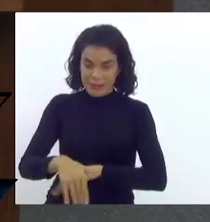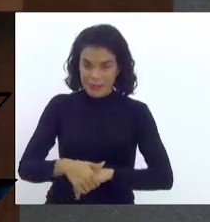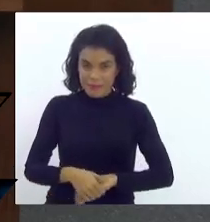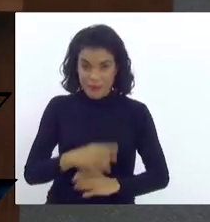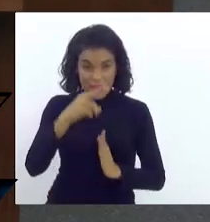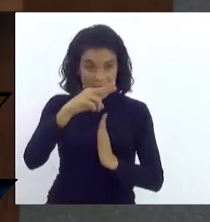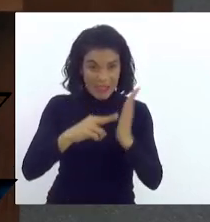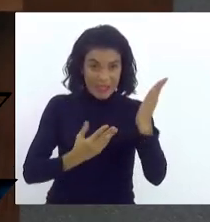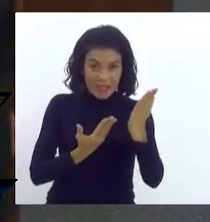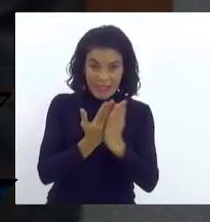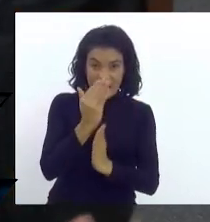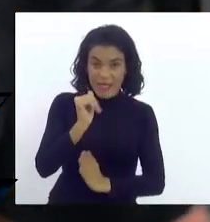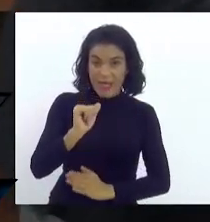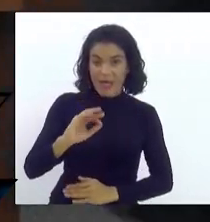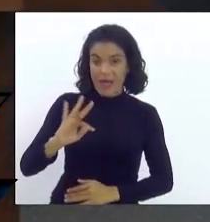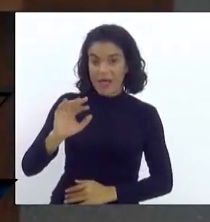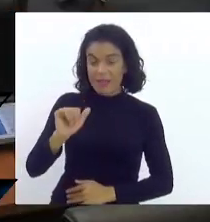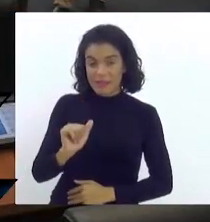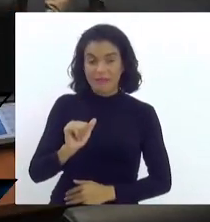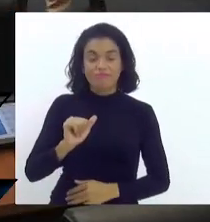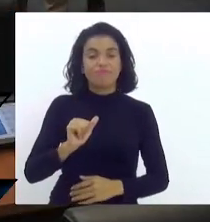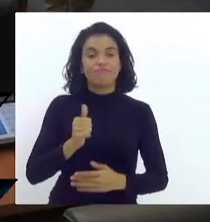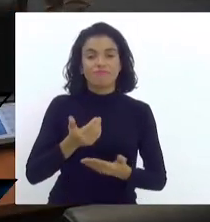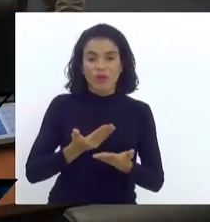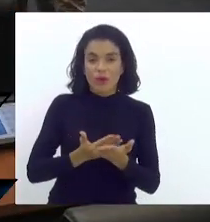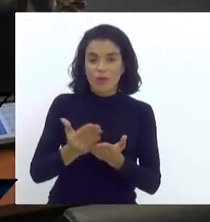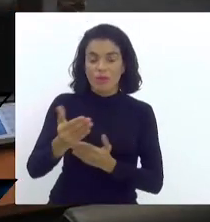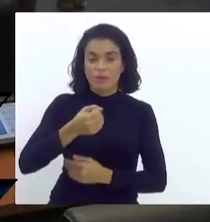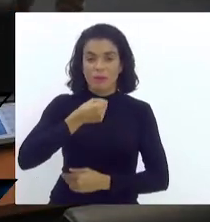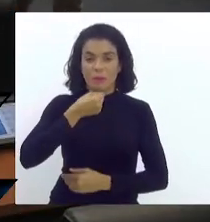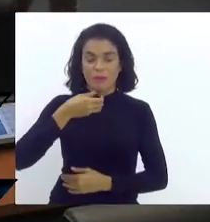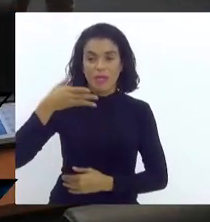Lida e aprovada a ata, passa-se ao expediente inicial.